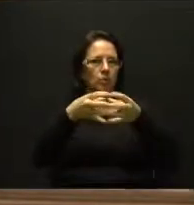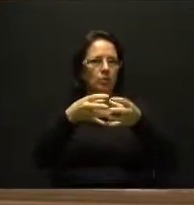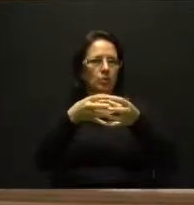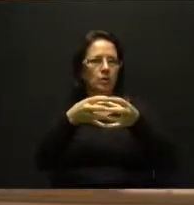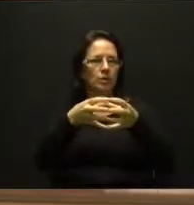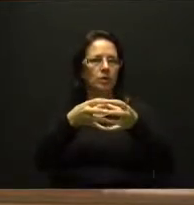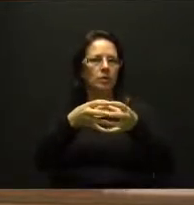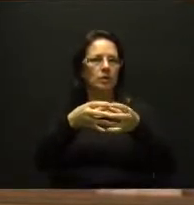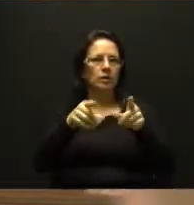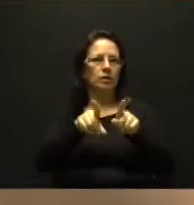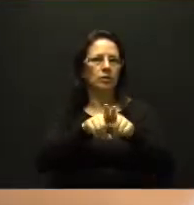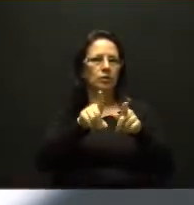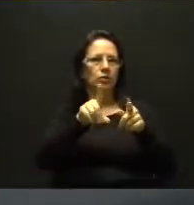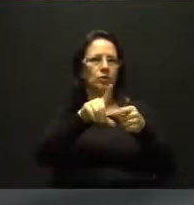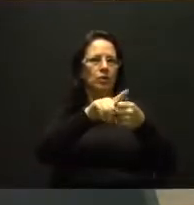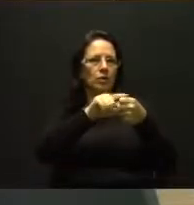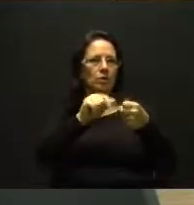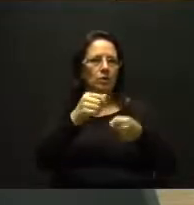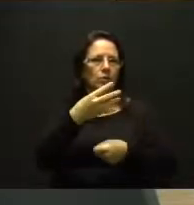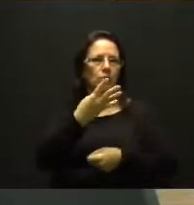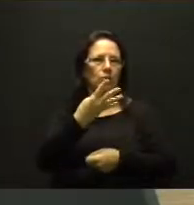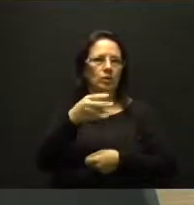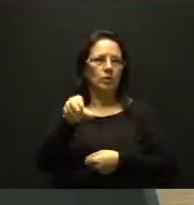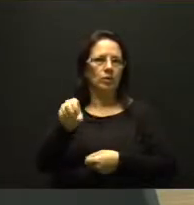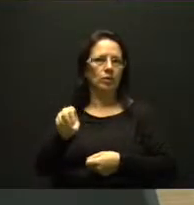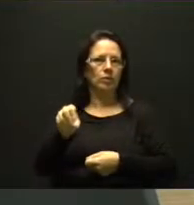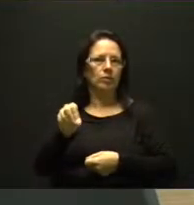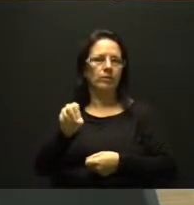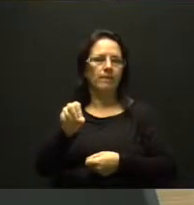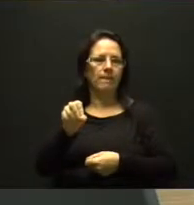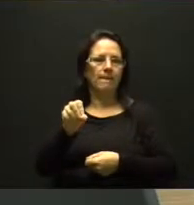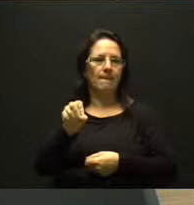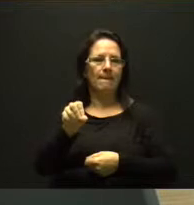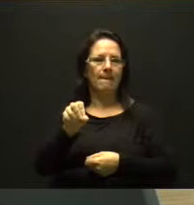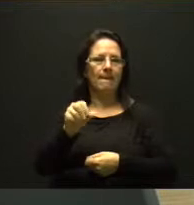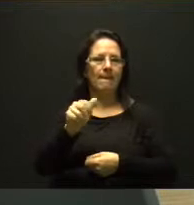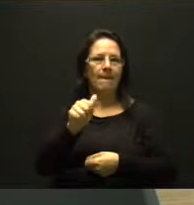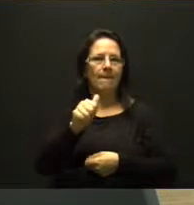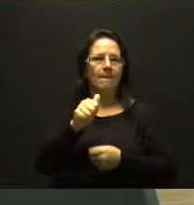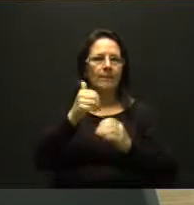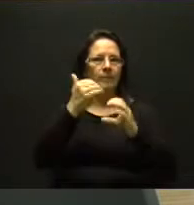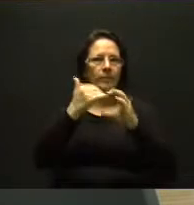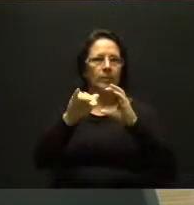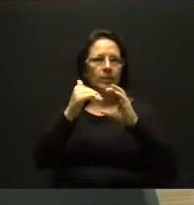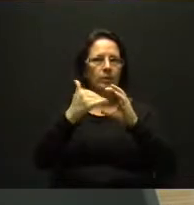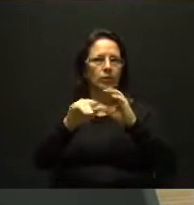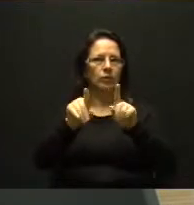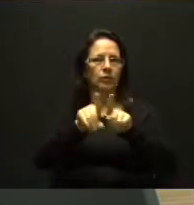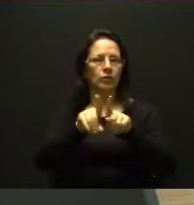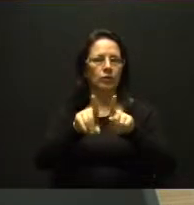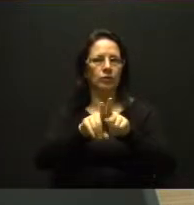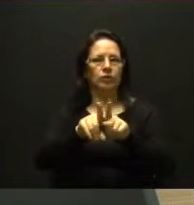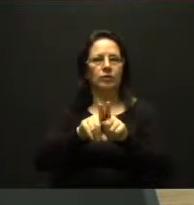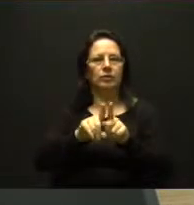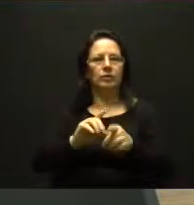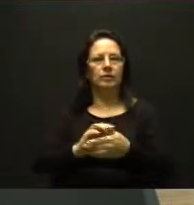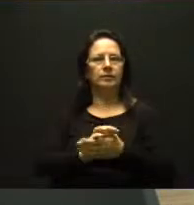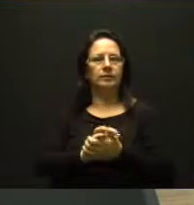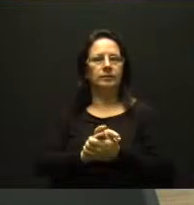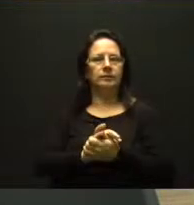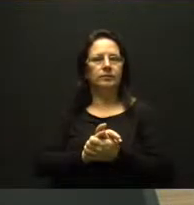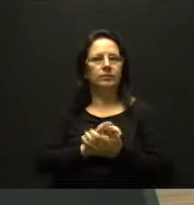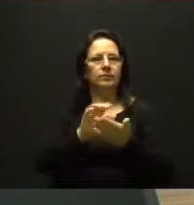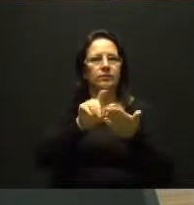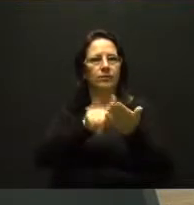usando da prerrogativa prevista no artigo 49 do regimento interno para acessar a aparecer em conjunto sobre a matéria